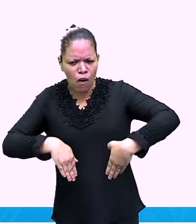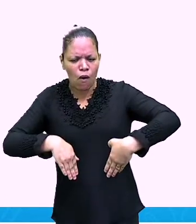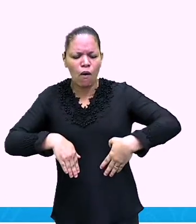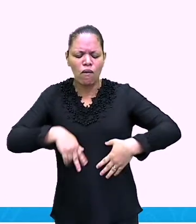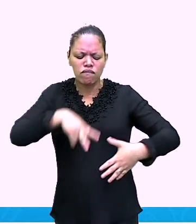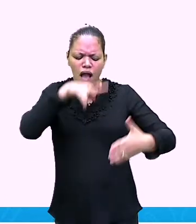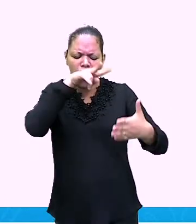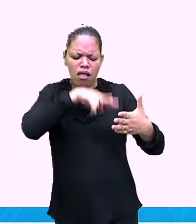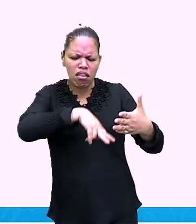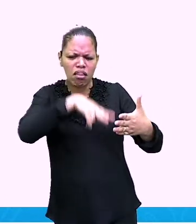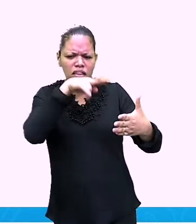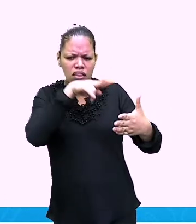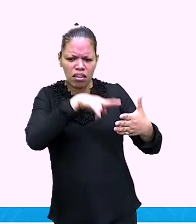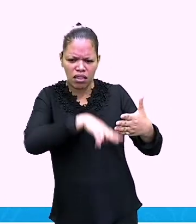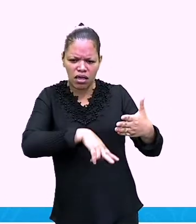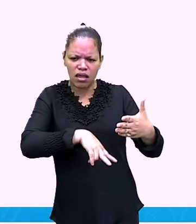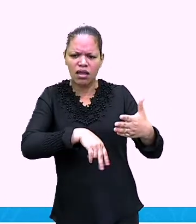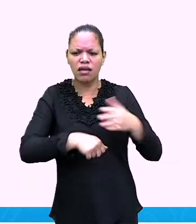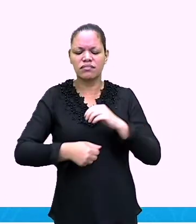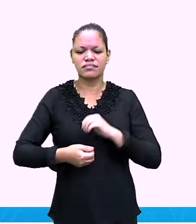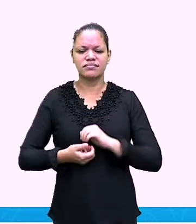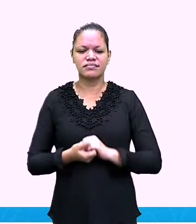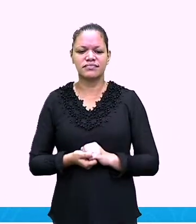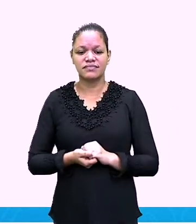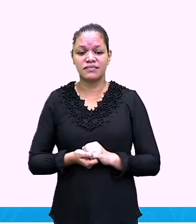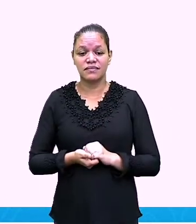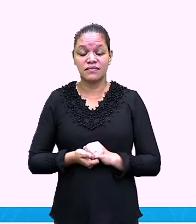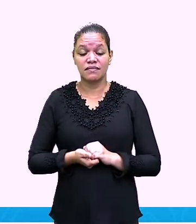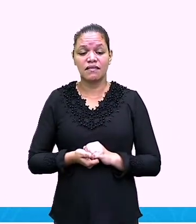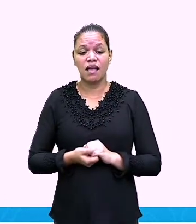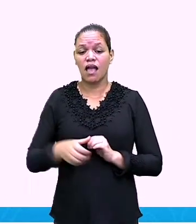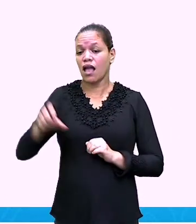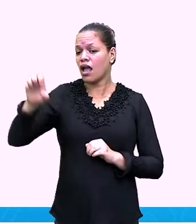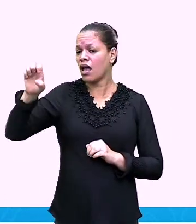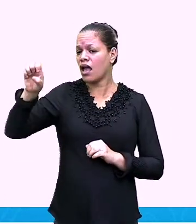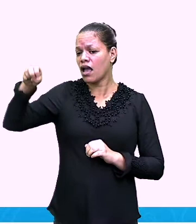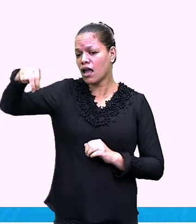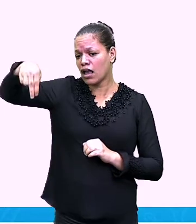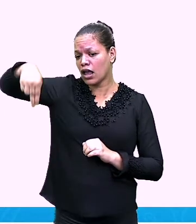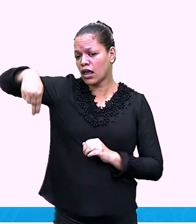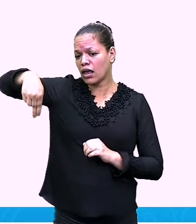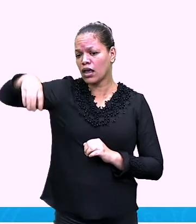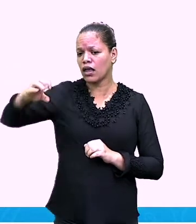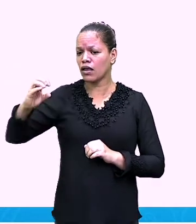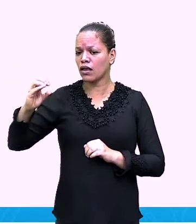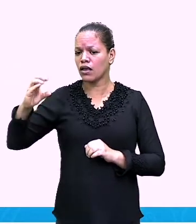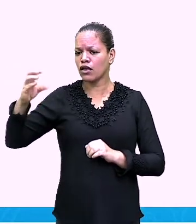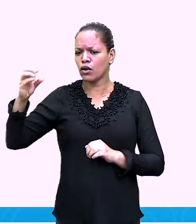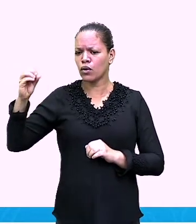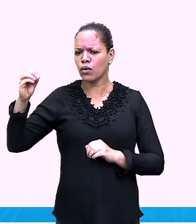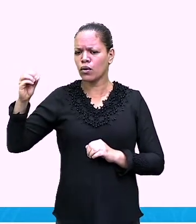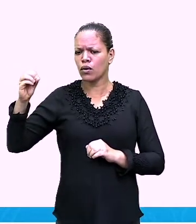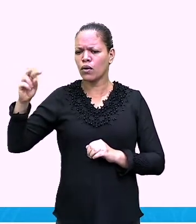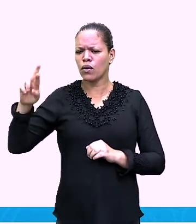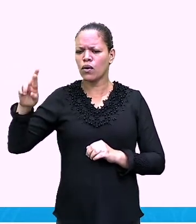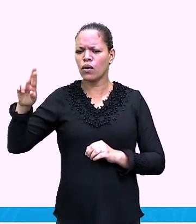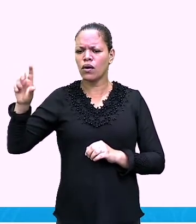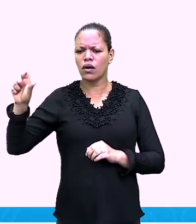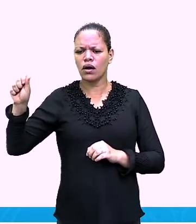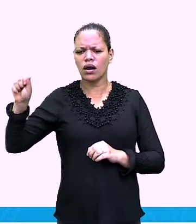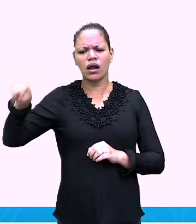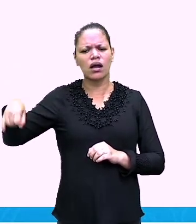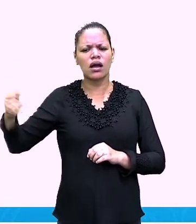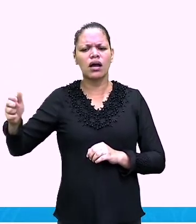acompanhar o aprendizado. Encorajar. Olha que palavra diferente. Encorajar é a mesma coisa